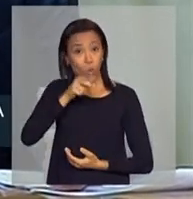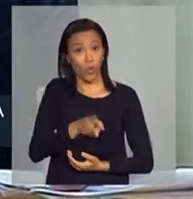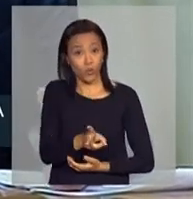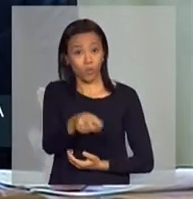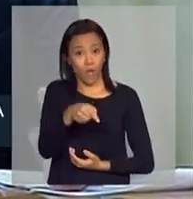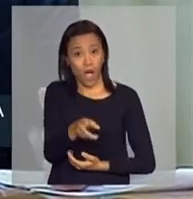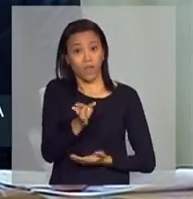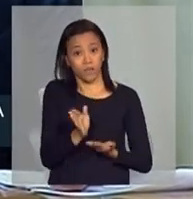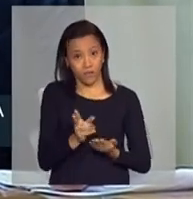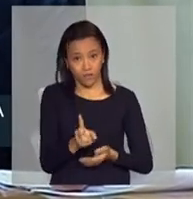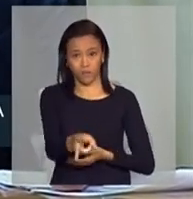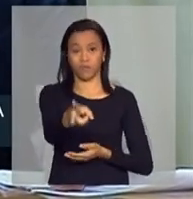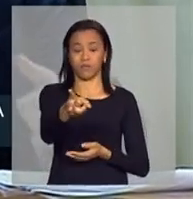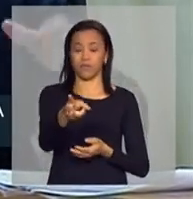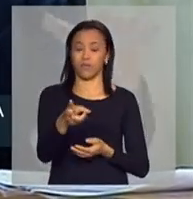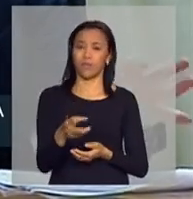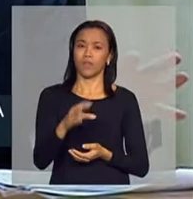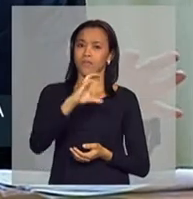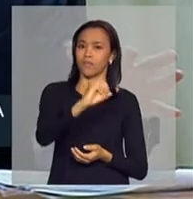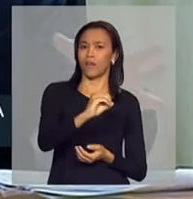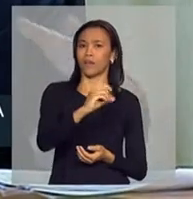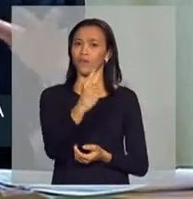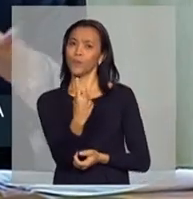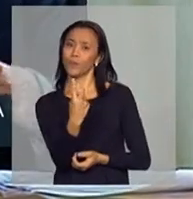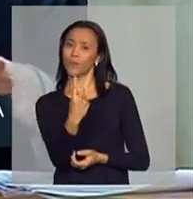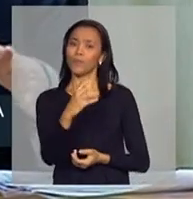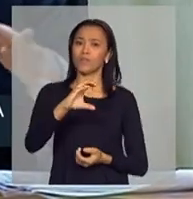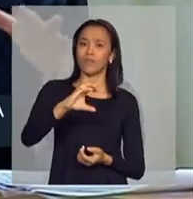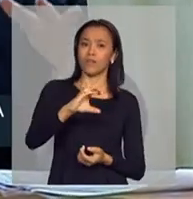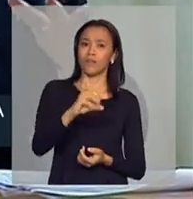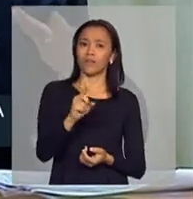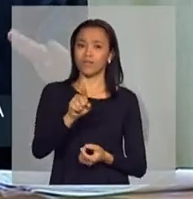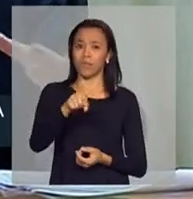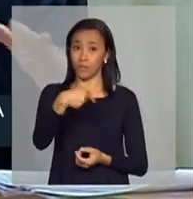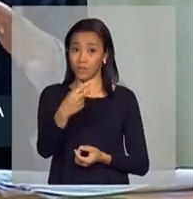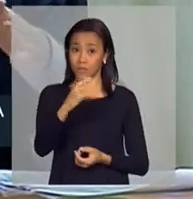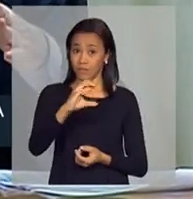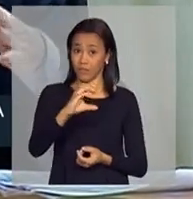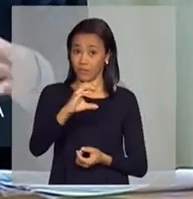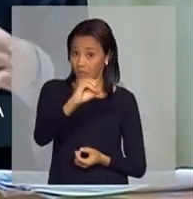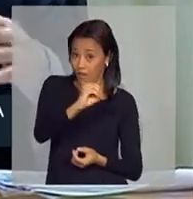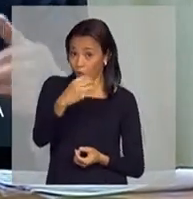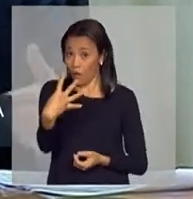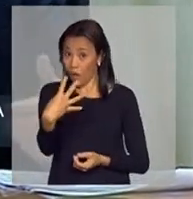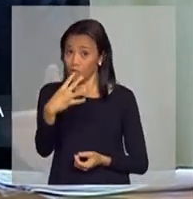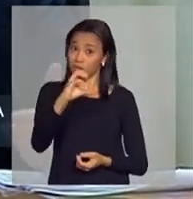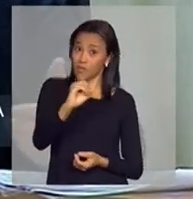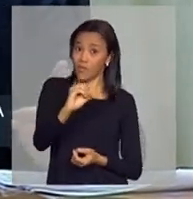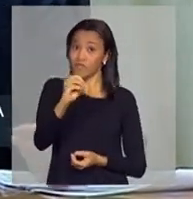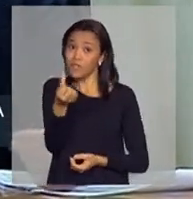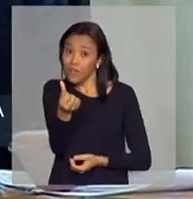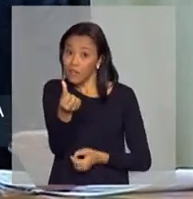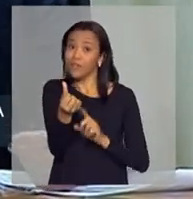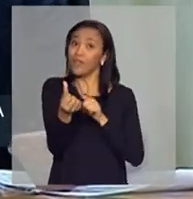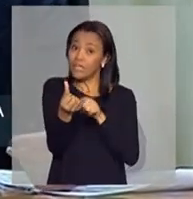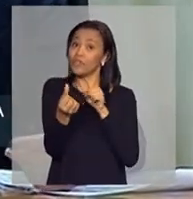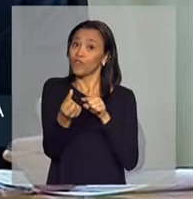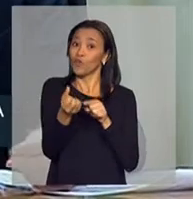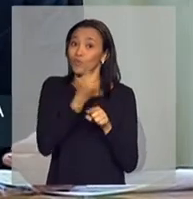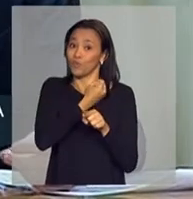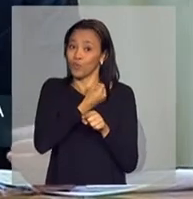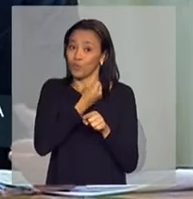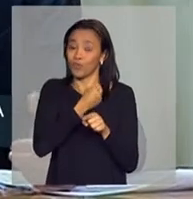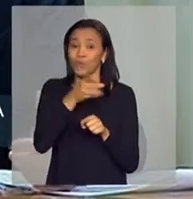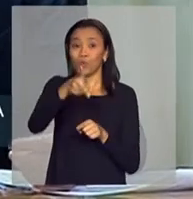que o ano passado começou 011101110 ou 4:06 essa foi a